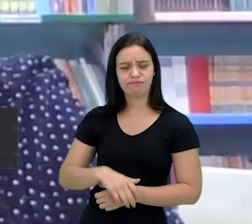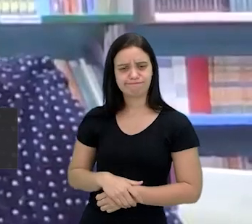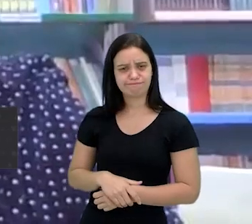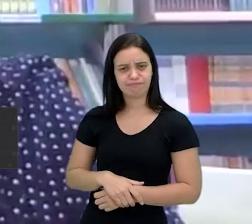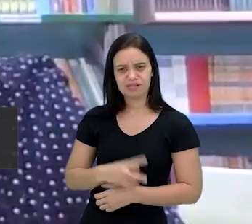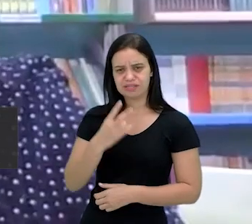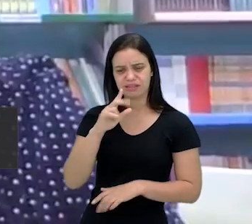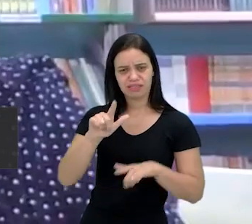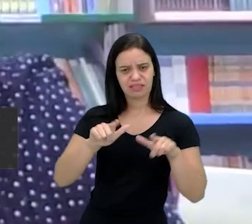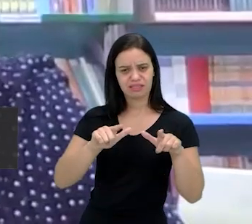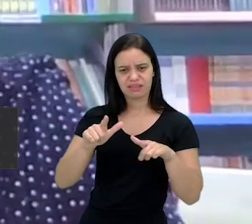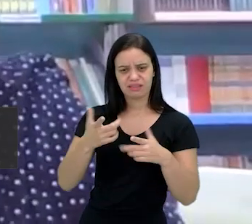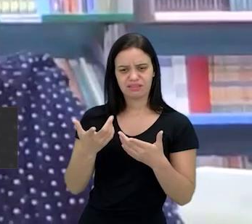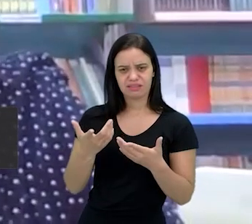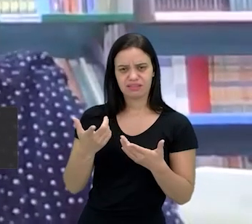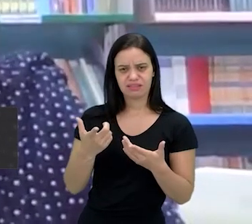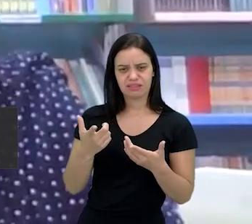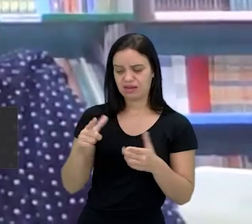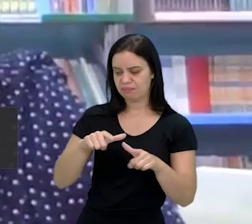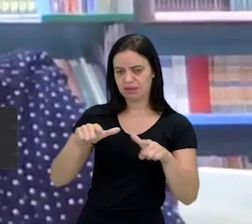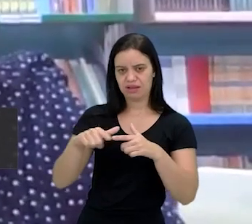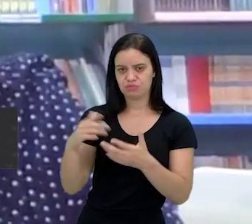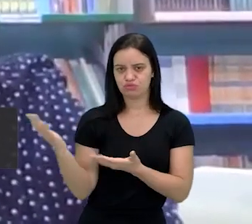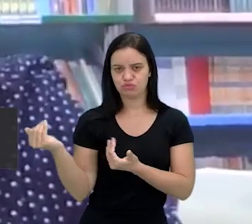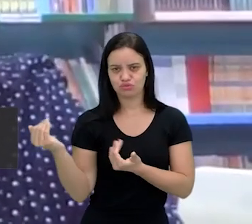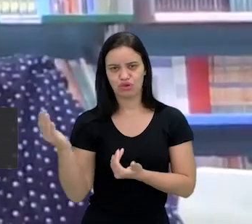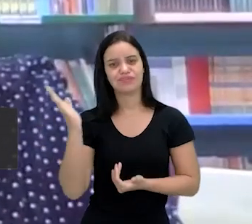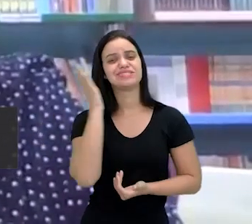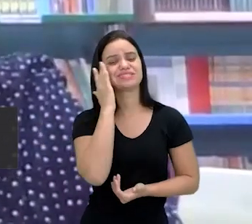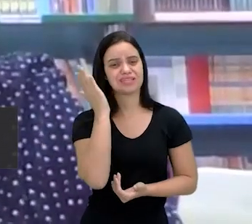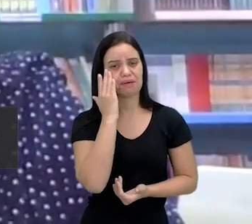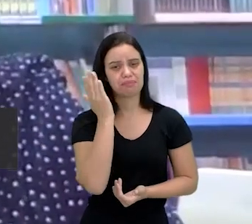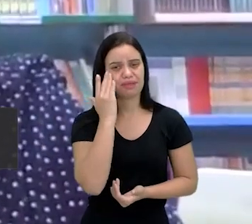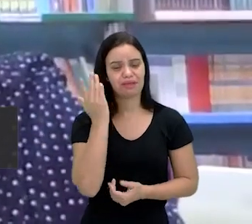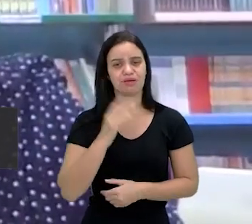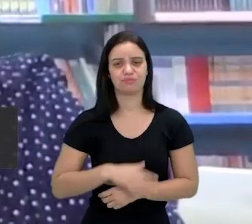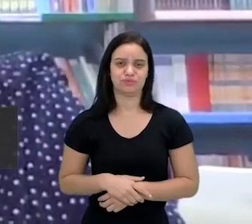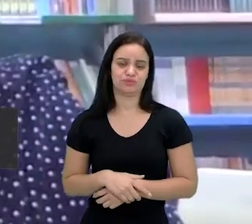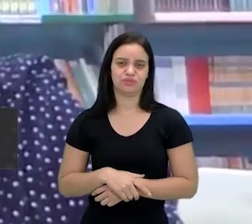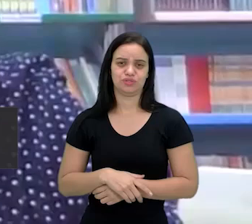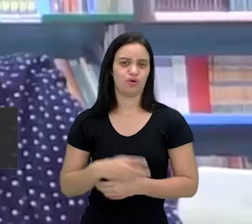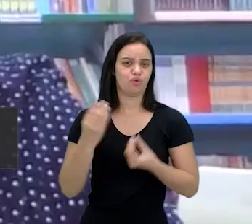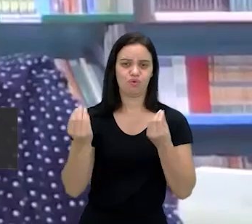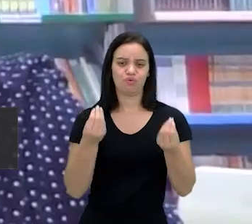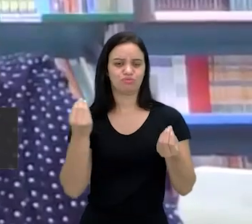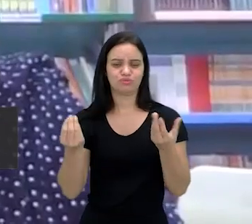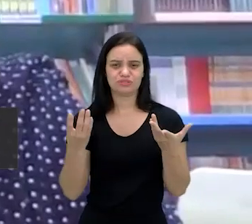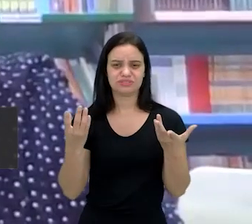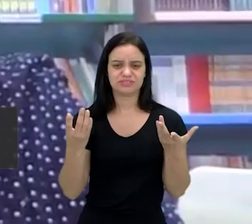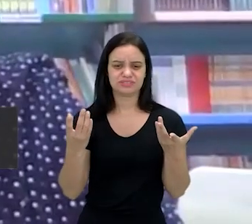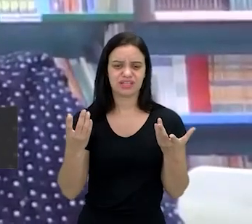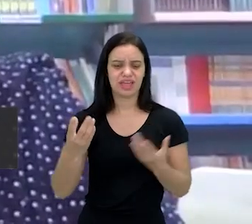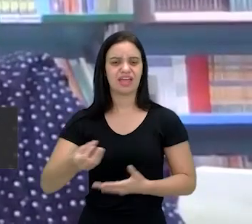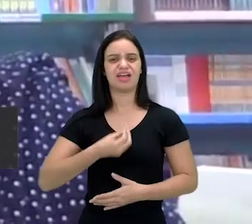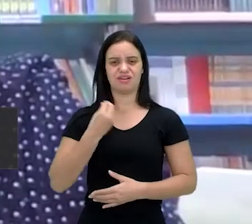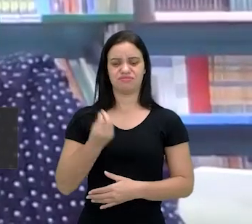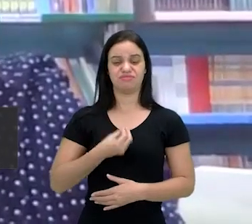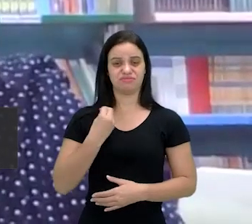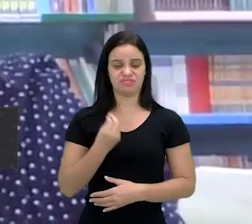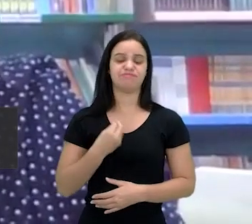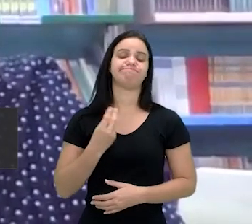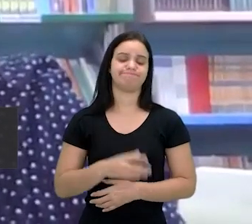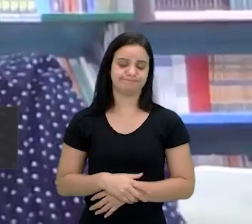que trabalhamos com adolescentes, com jovens do ensino médio, vemos como é a realidade